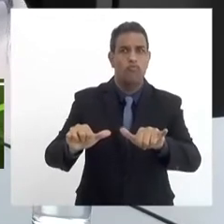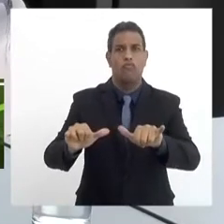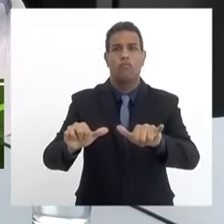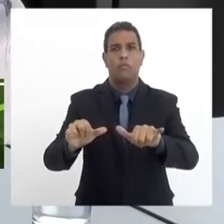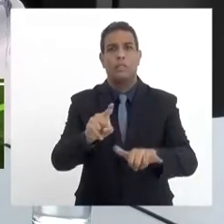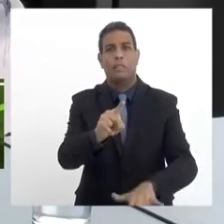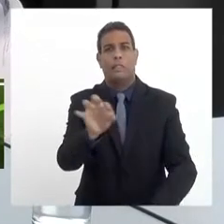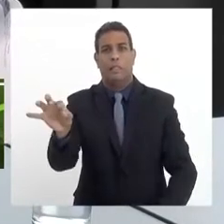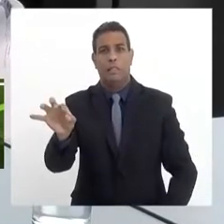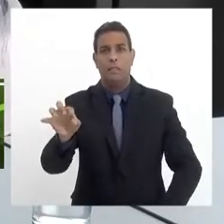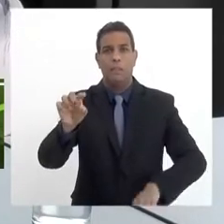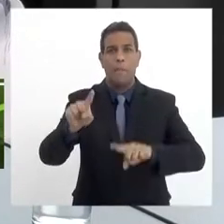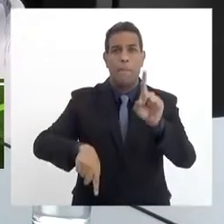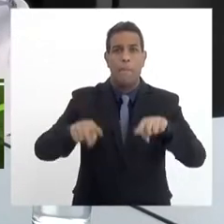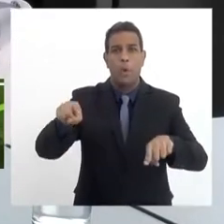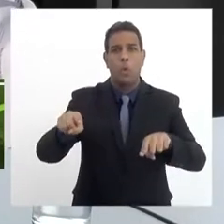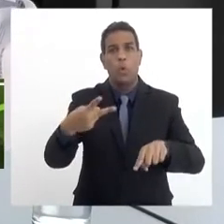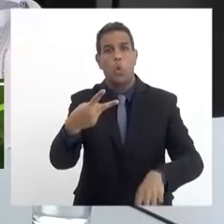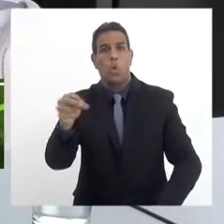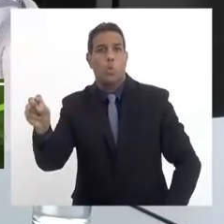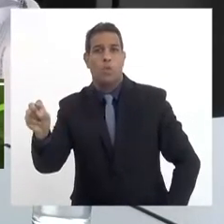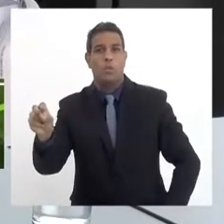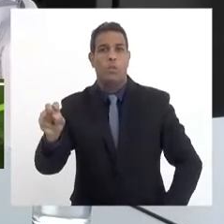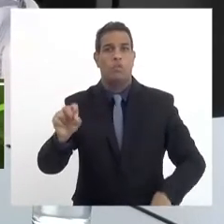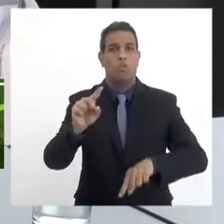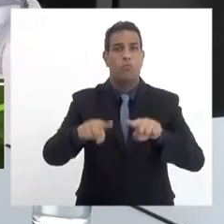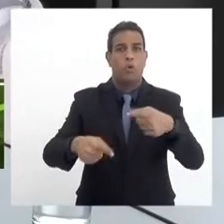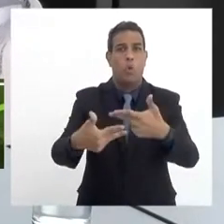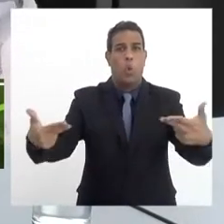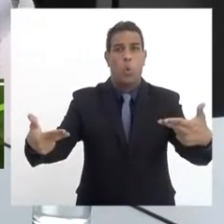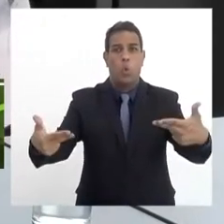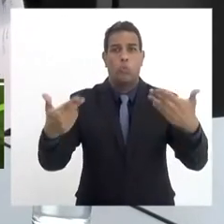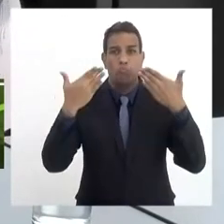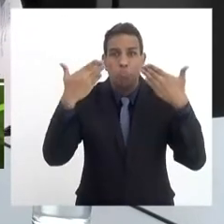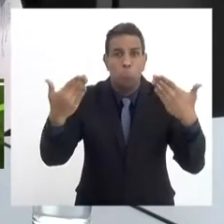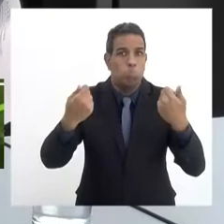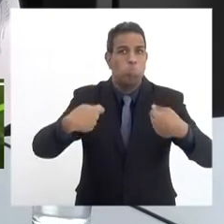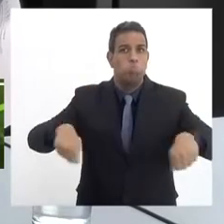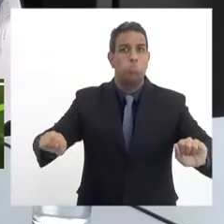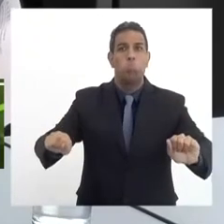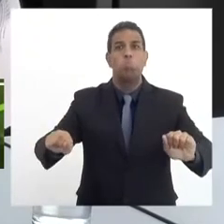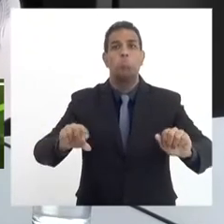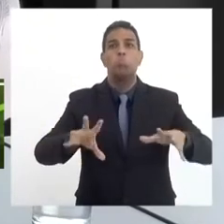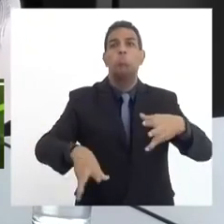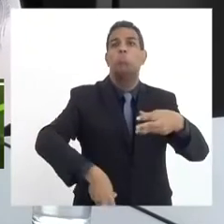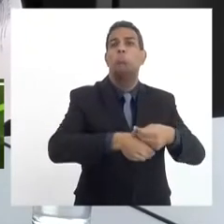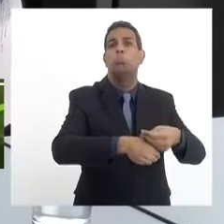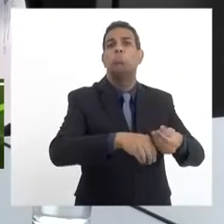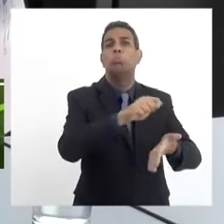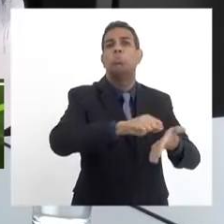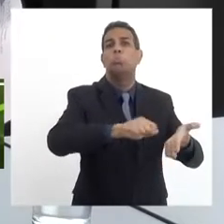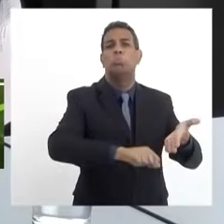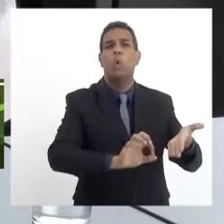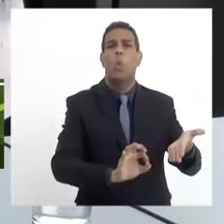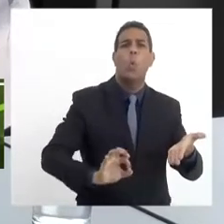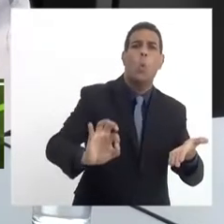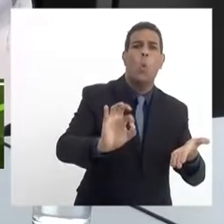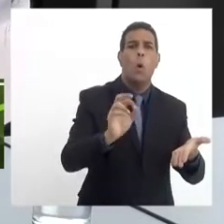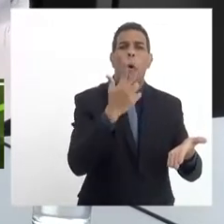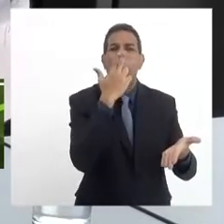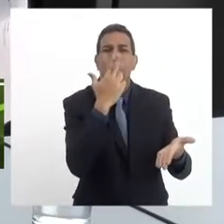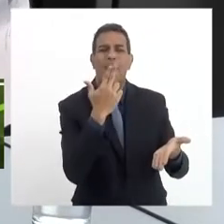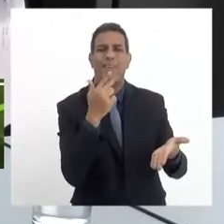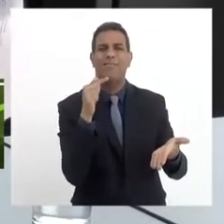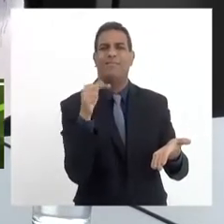100 produtos expostos ou 200? Essa não é, como está escrito, não é uma informação relevante. Eu acho que está